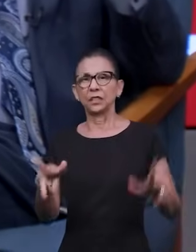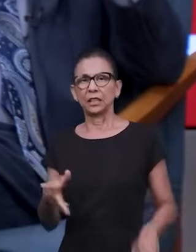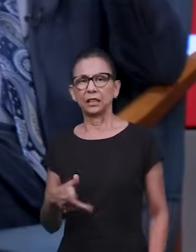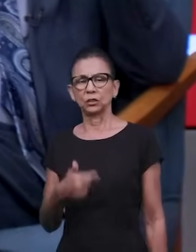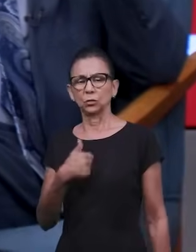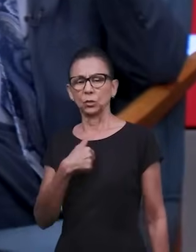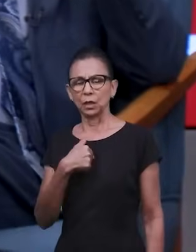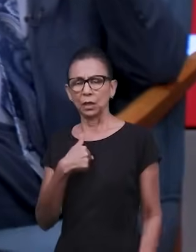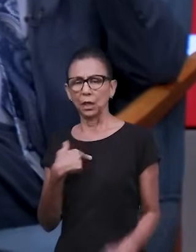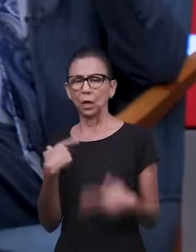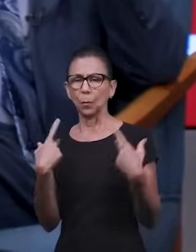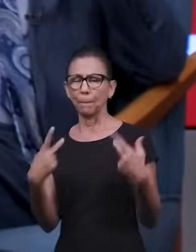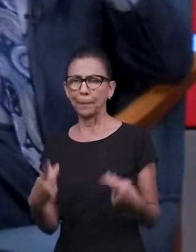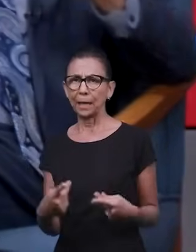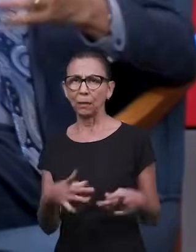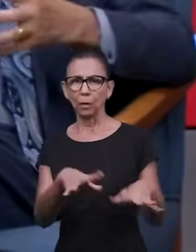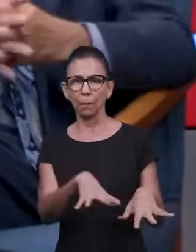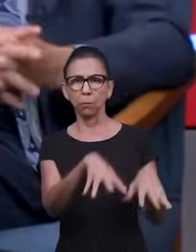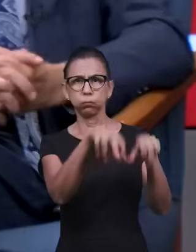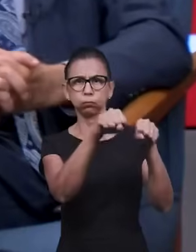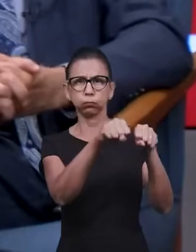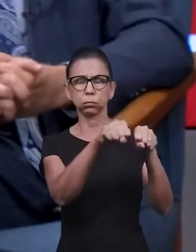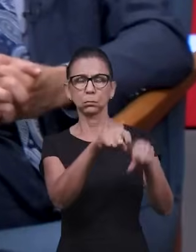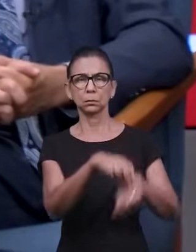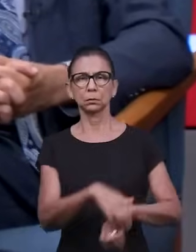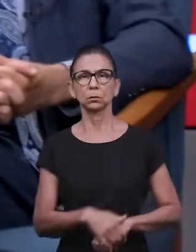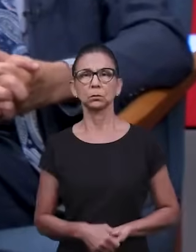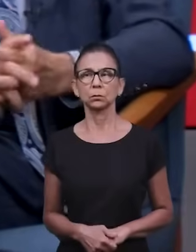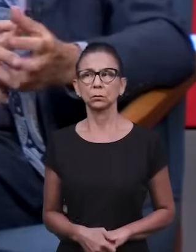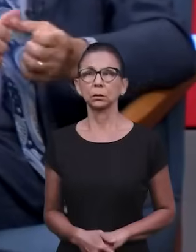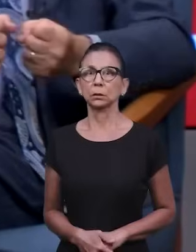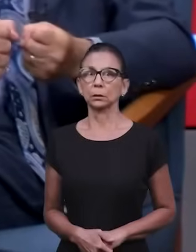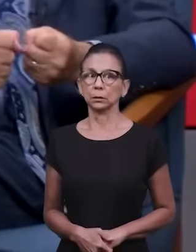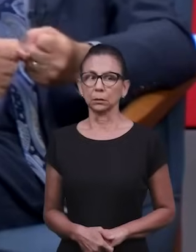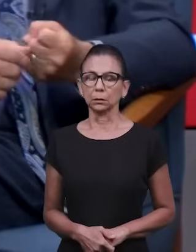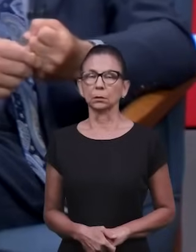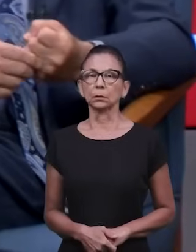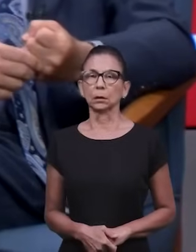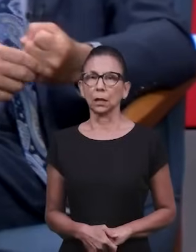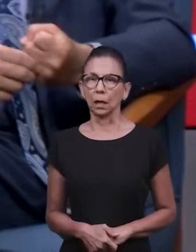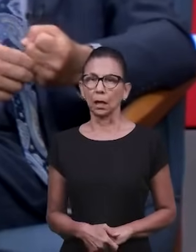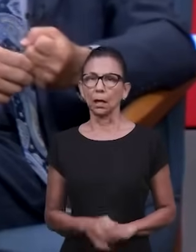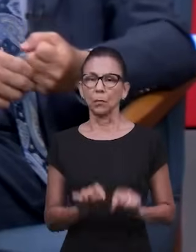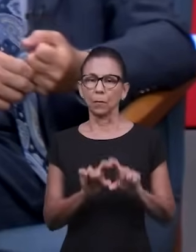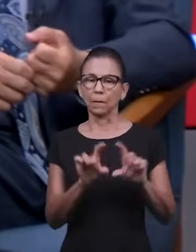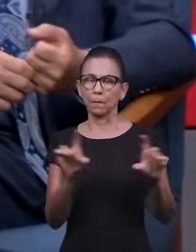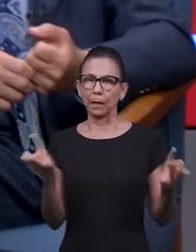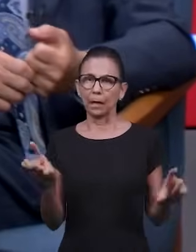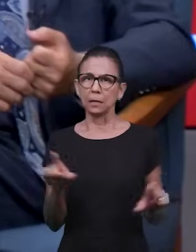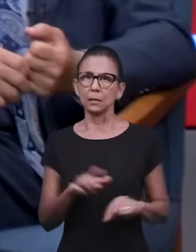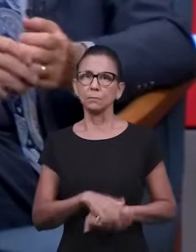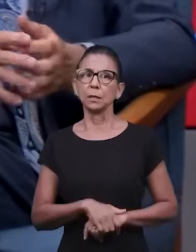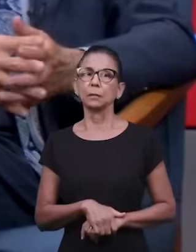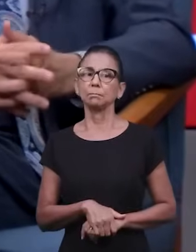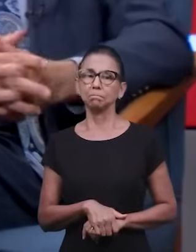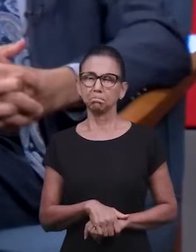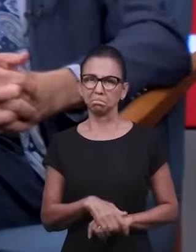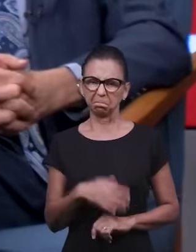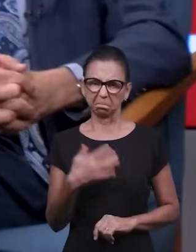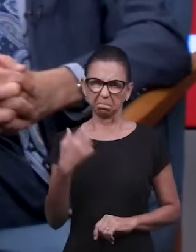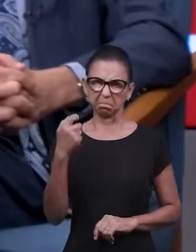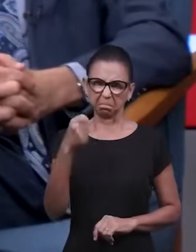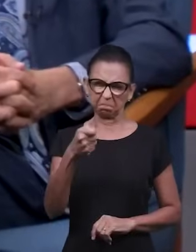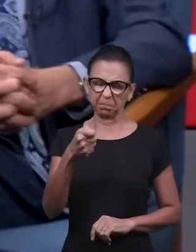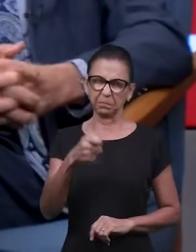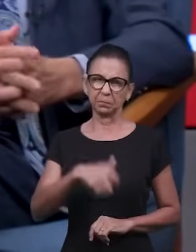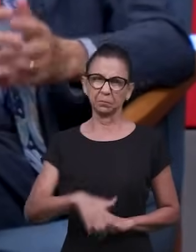seja anátema é uma expressão bastante Dura bastante rígida mas ele tá falando